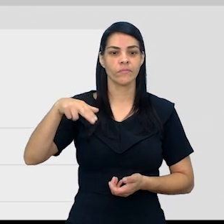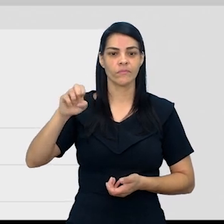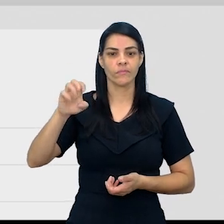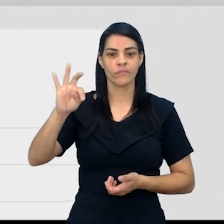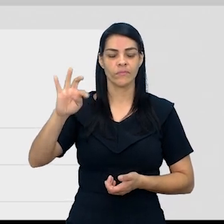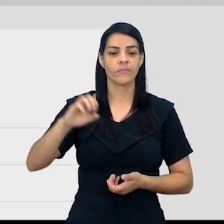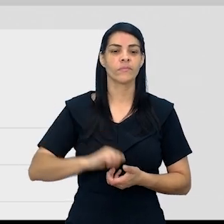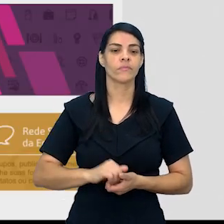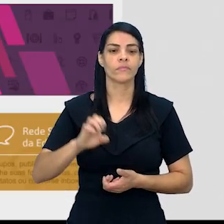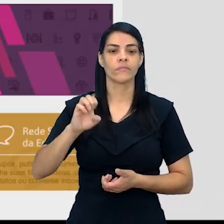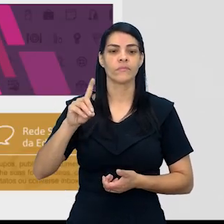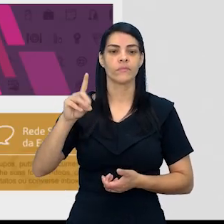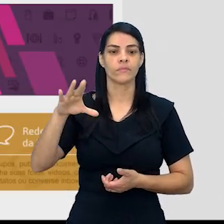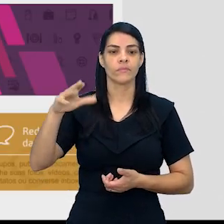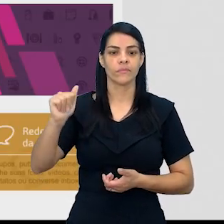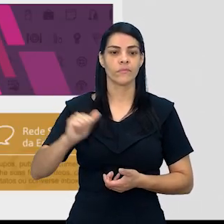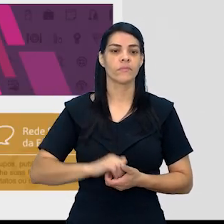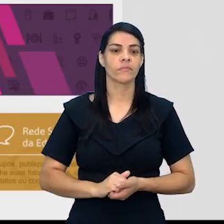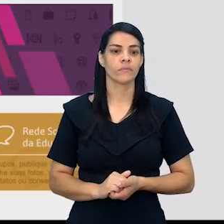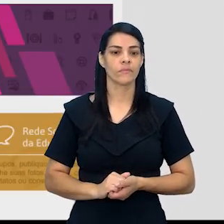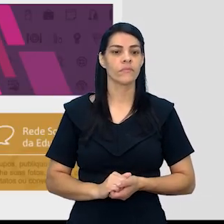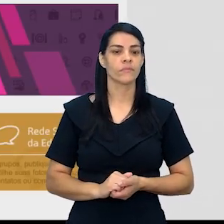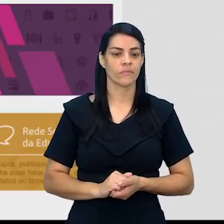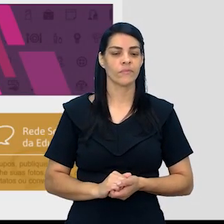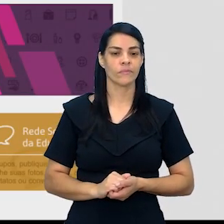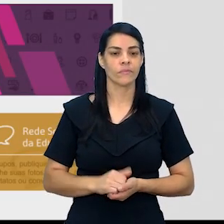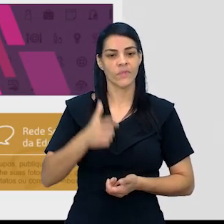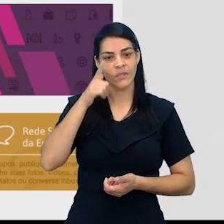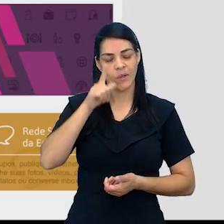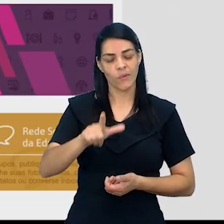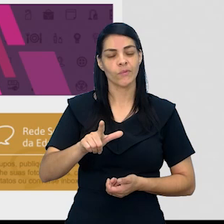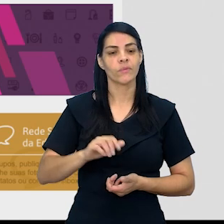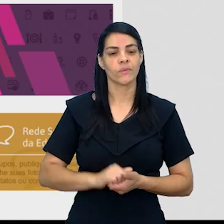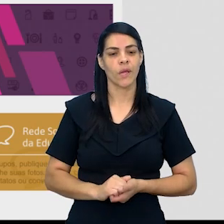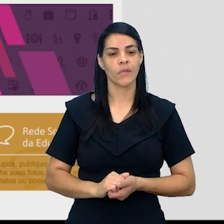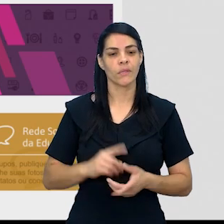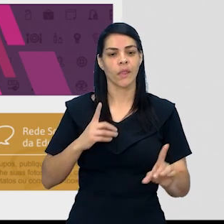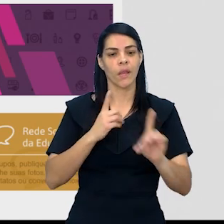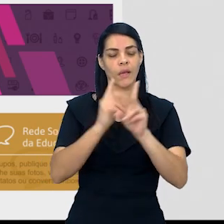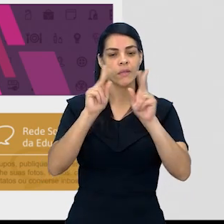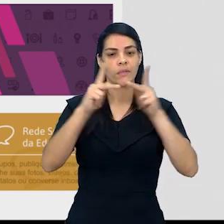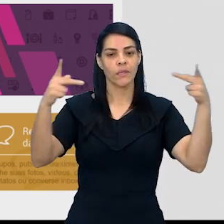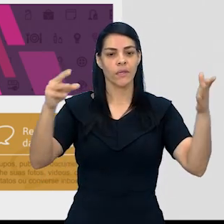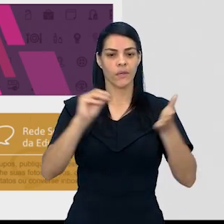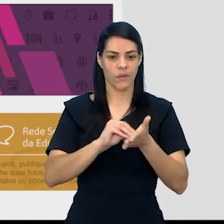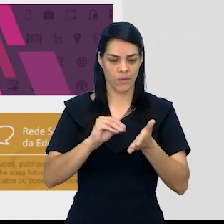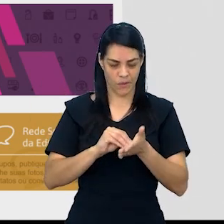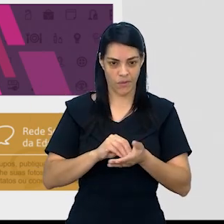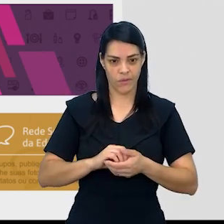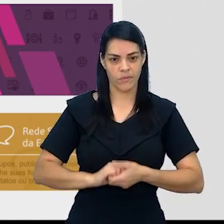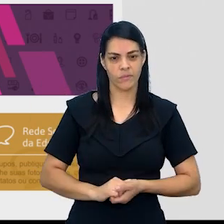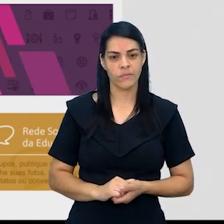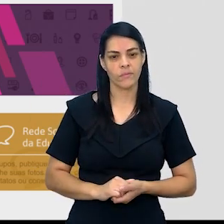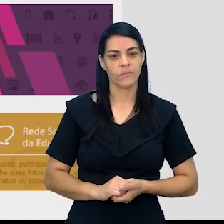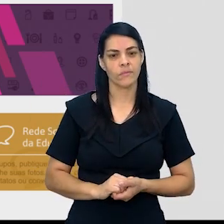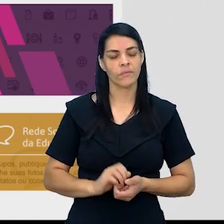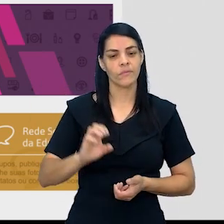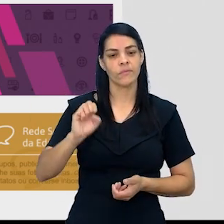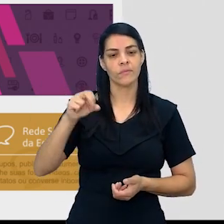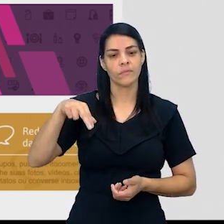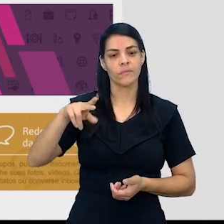aqui e aí é só você vai colocar senha e login da série não